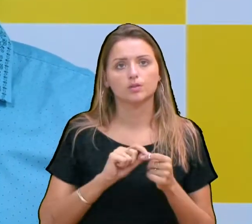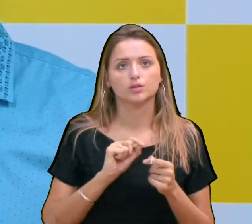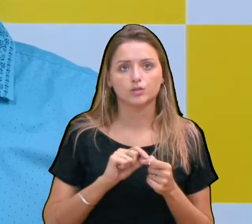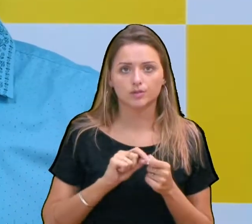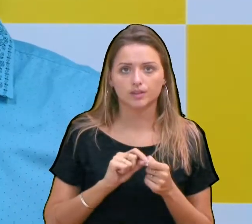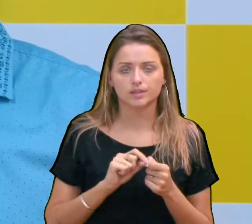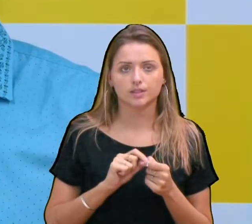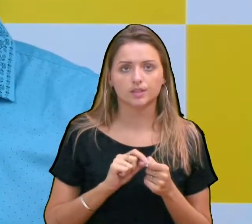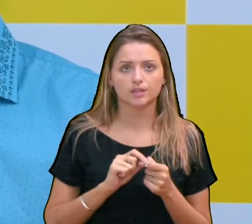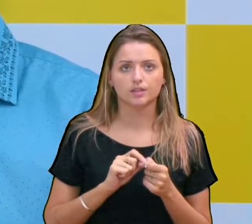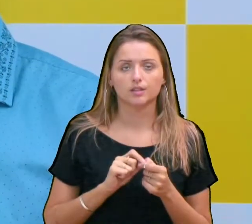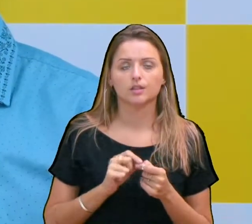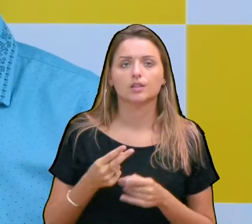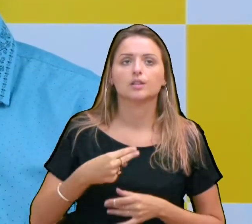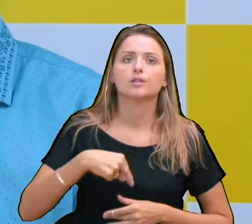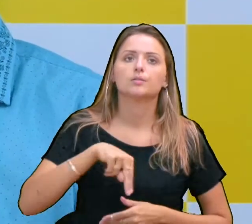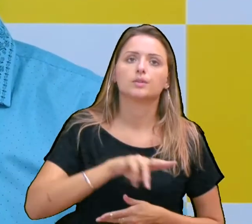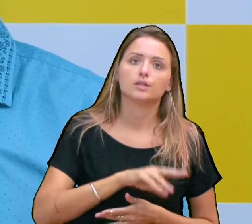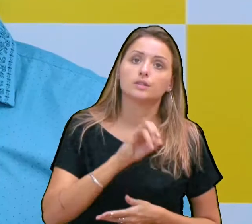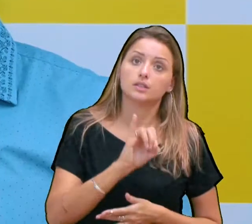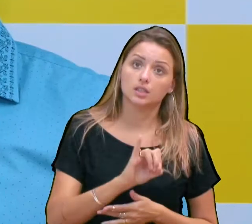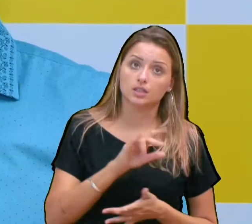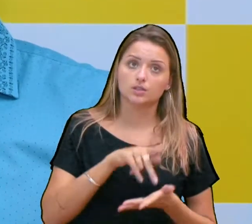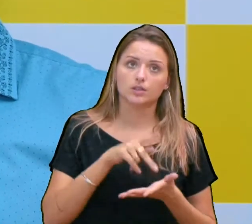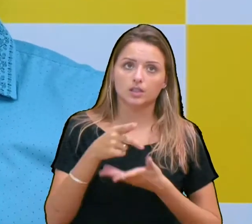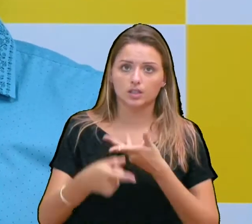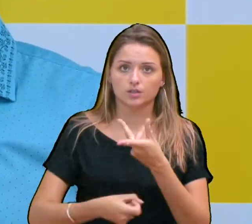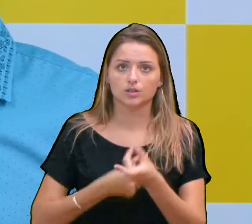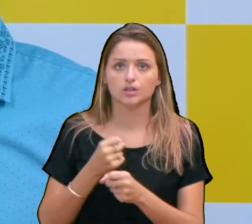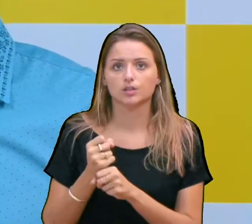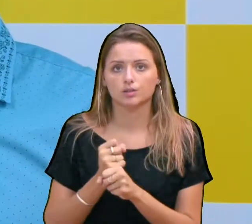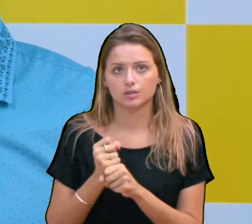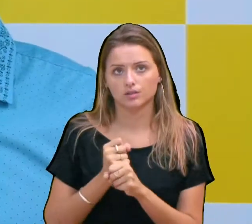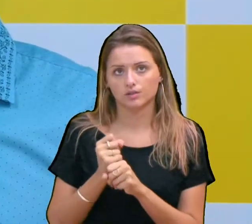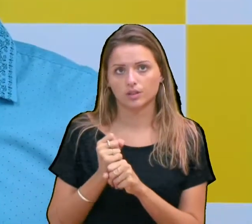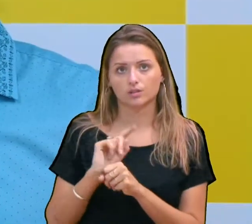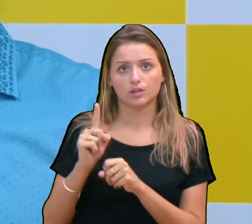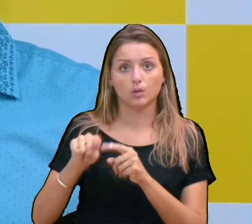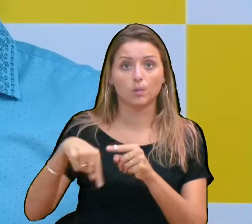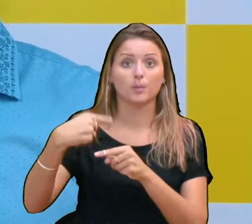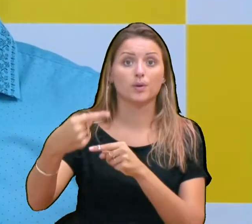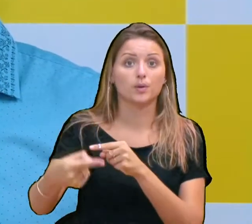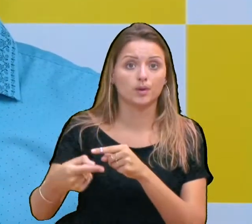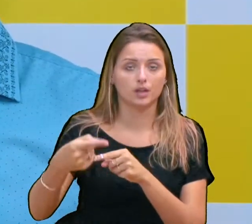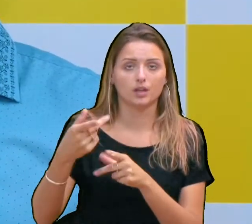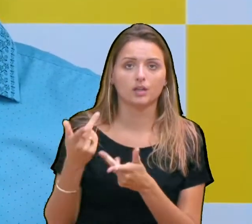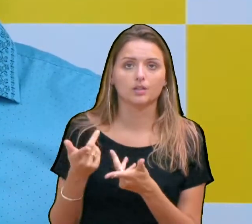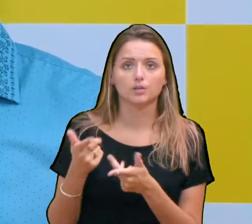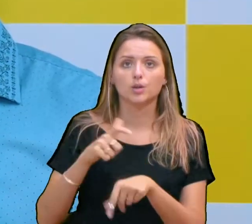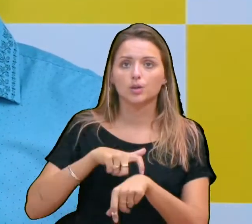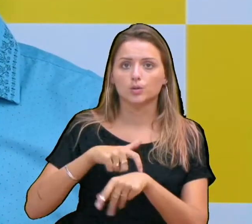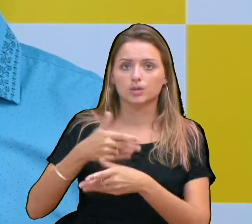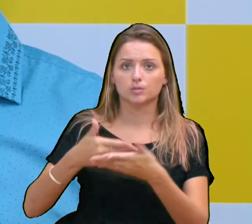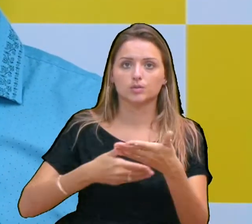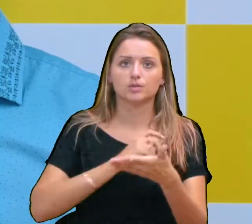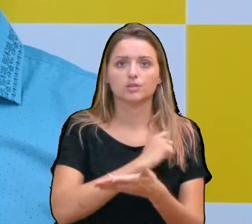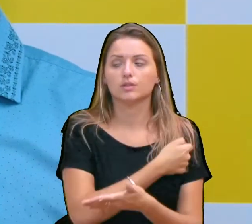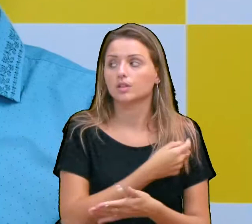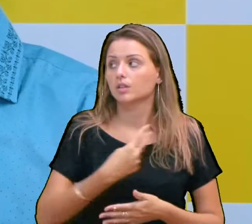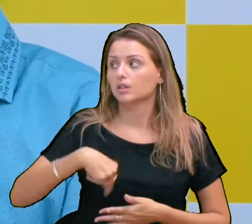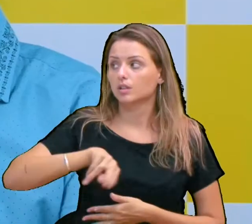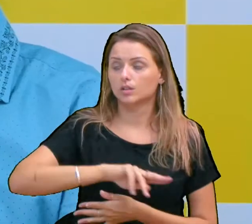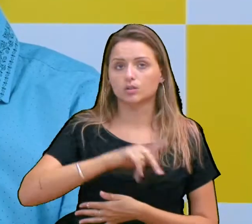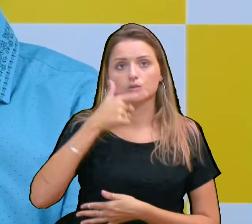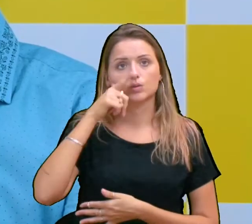de Estado, para que se realmente o ano que vem não vai ser prolongado, que possa junto dar